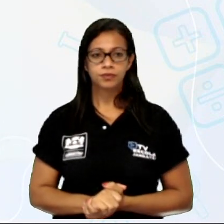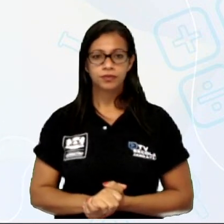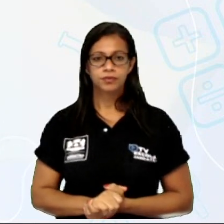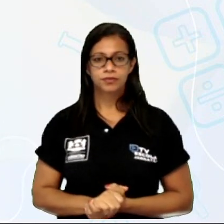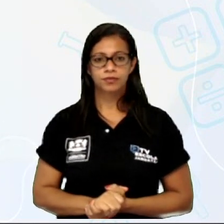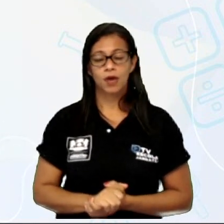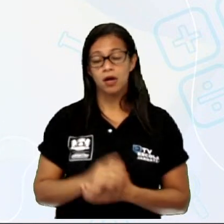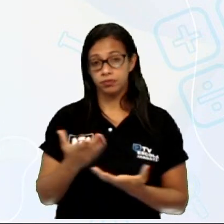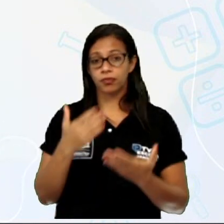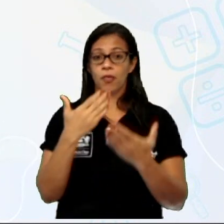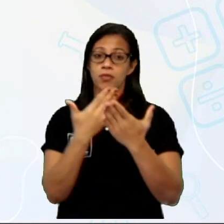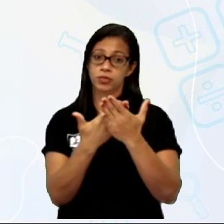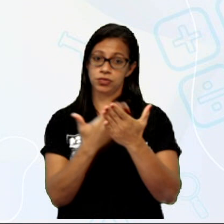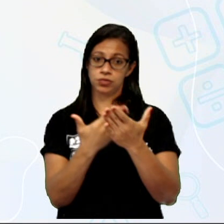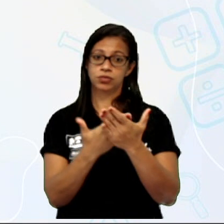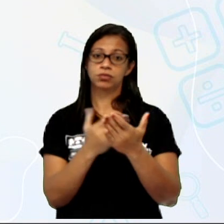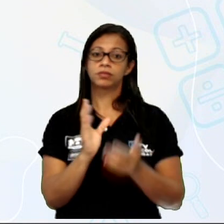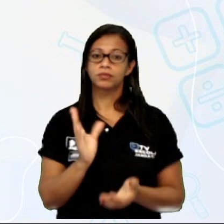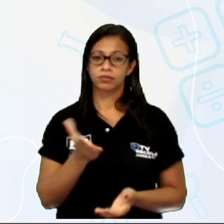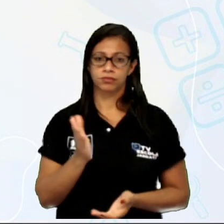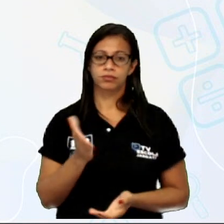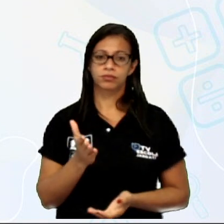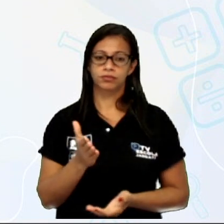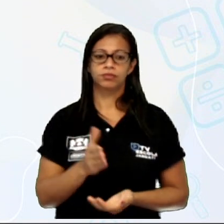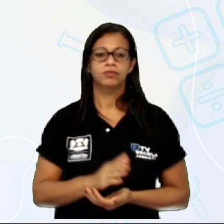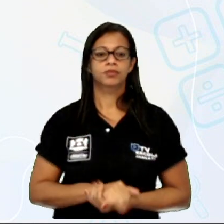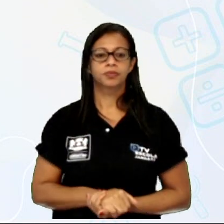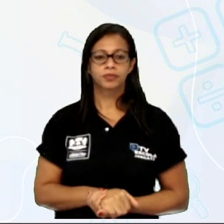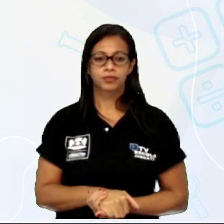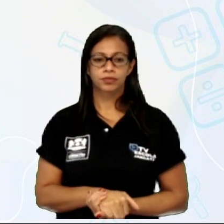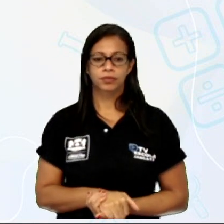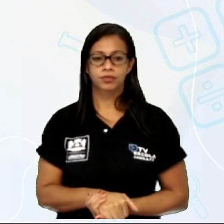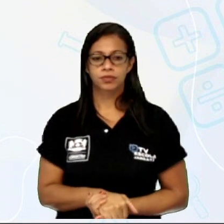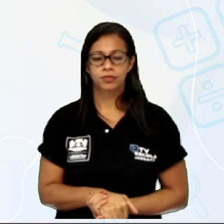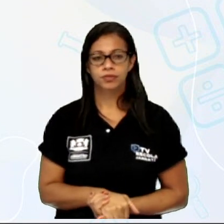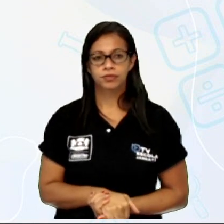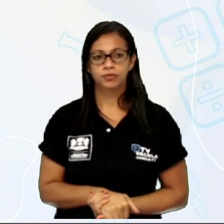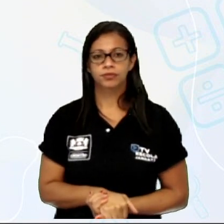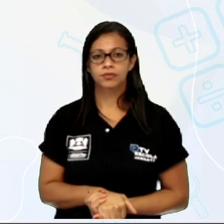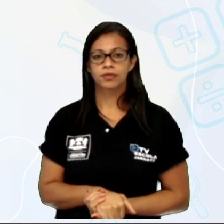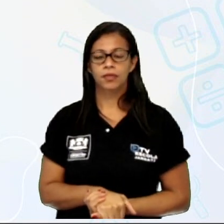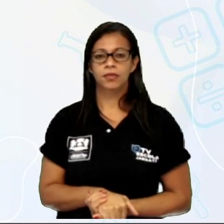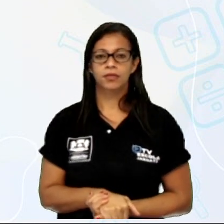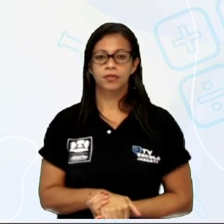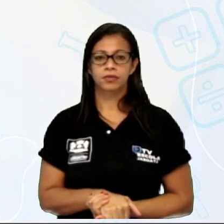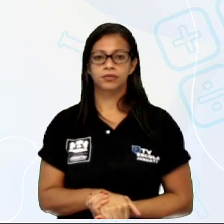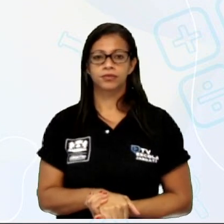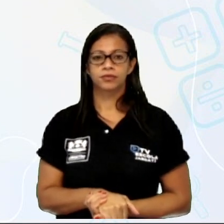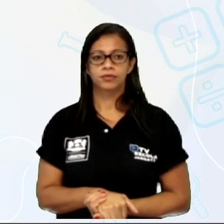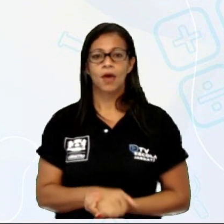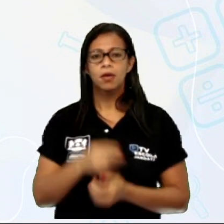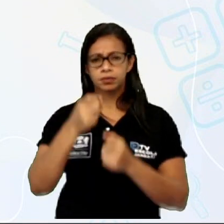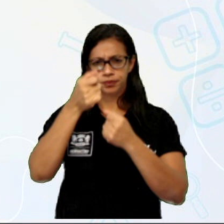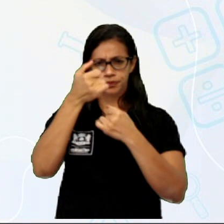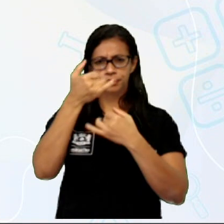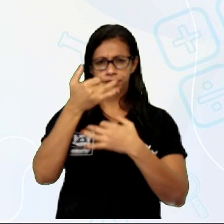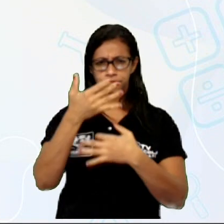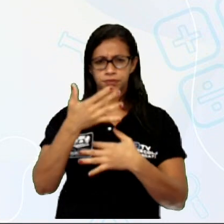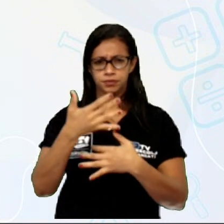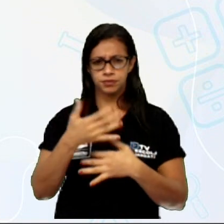estudo em relação ao consulado. Nessa fase que vou passar para vocês, né, ela vai